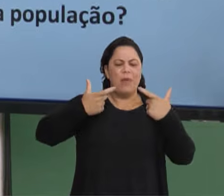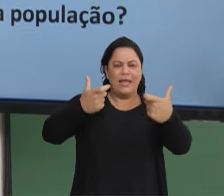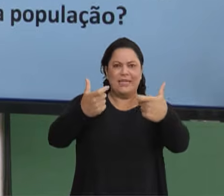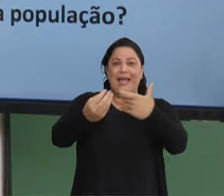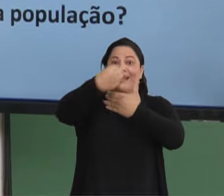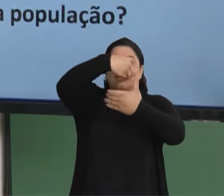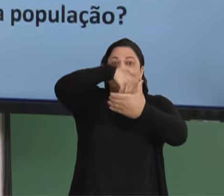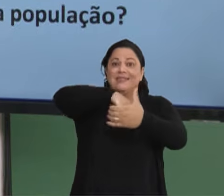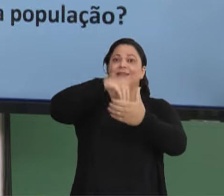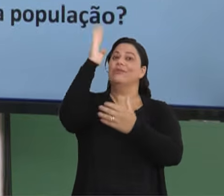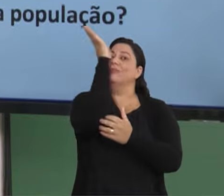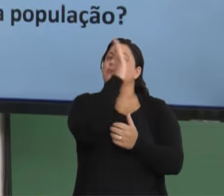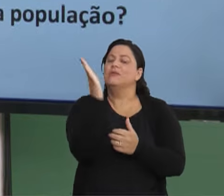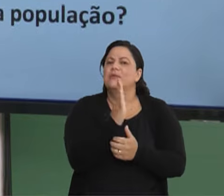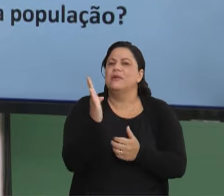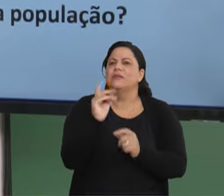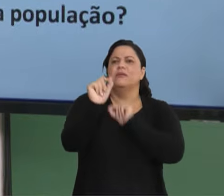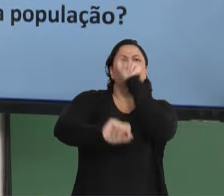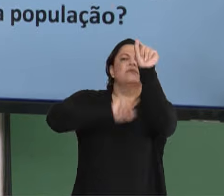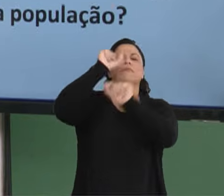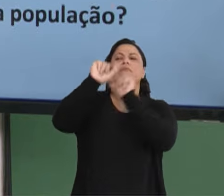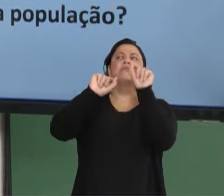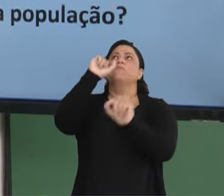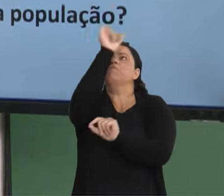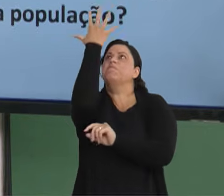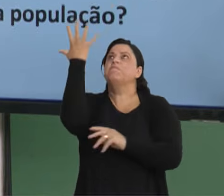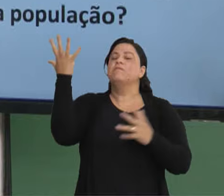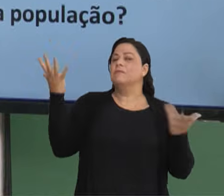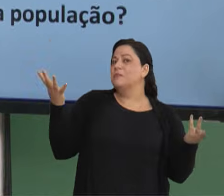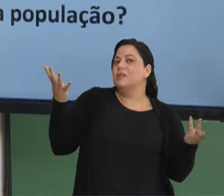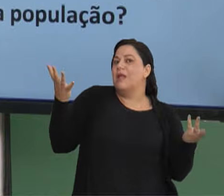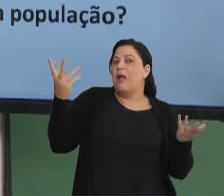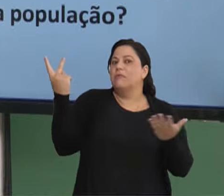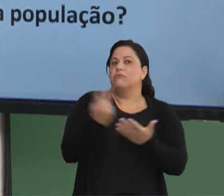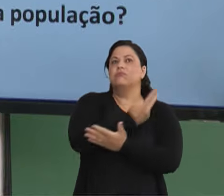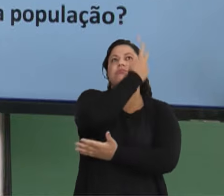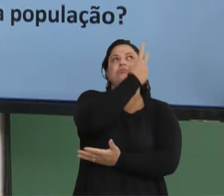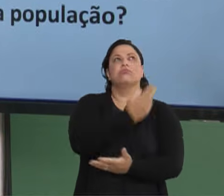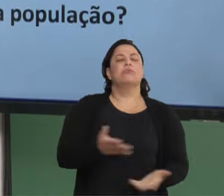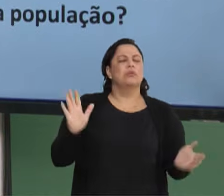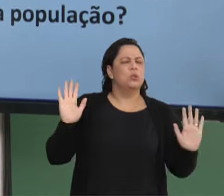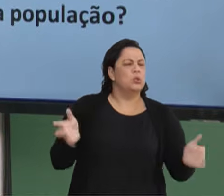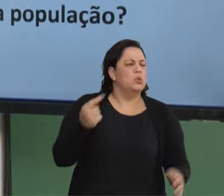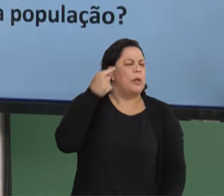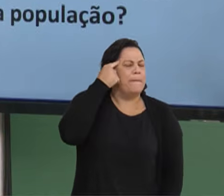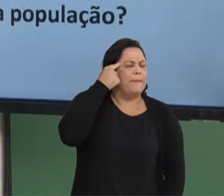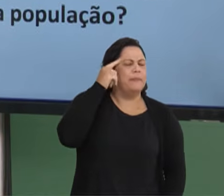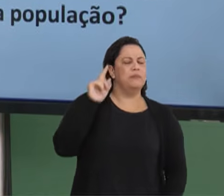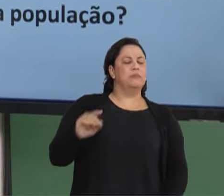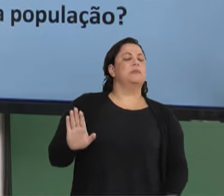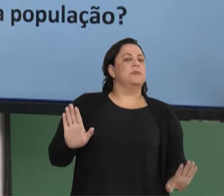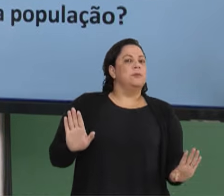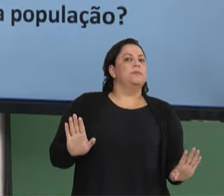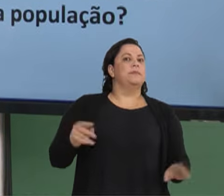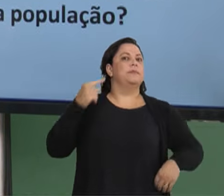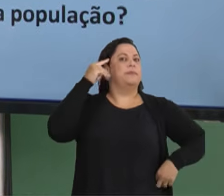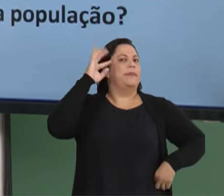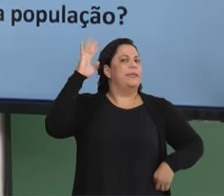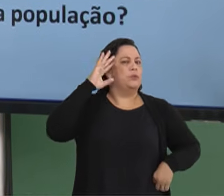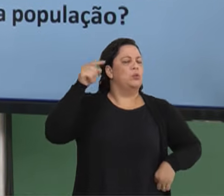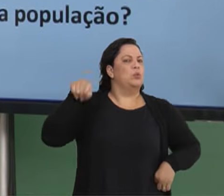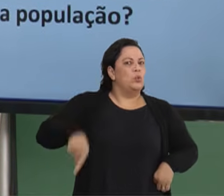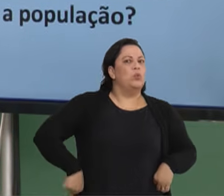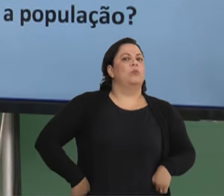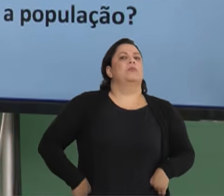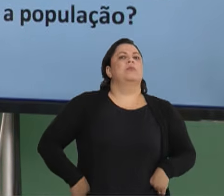efeitos a gente poderia ter? O que poderia acontecer para a população? Já parou para pensar na situação? Você percebeu